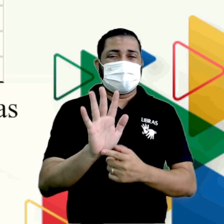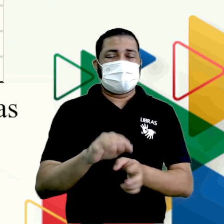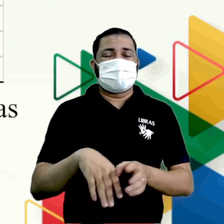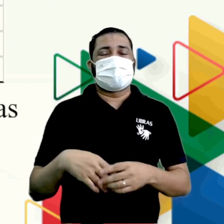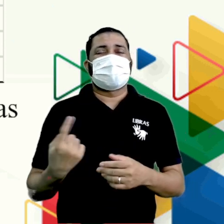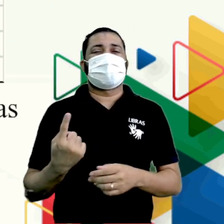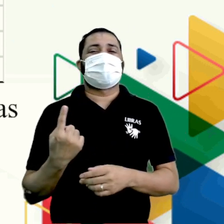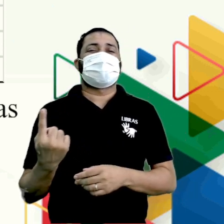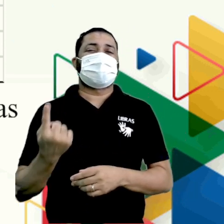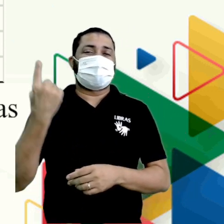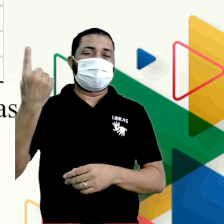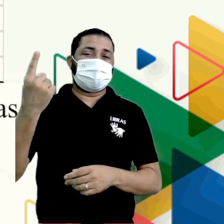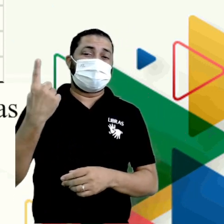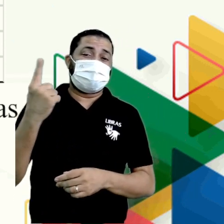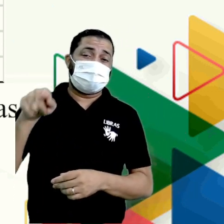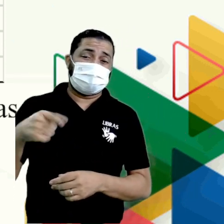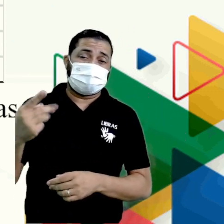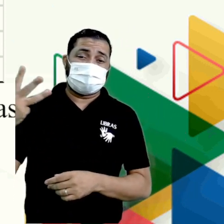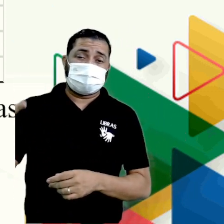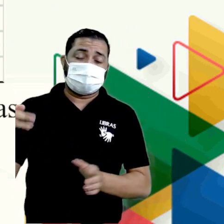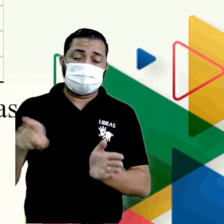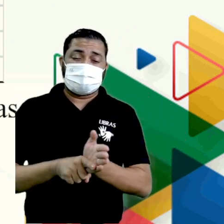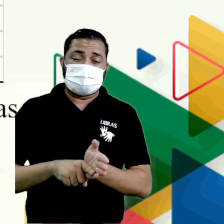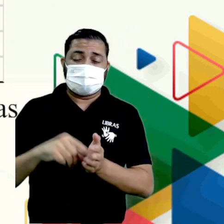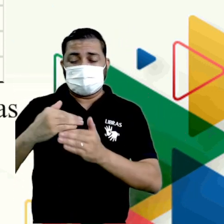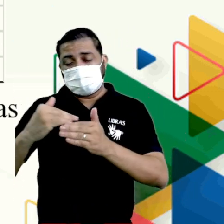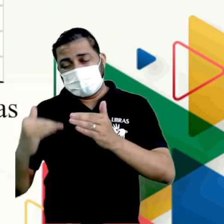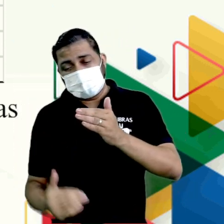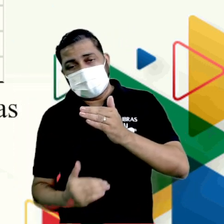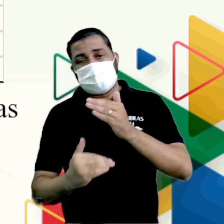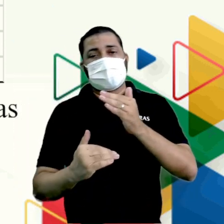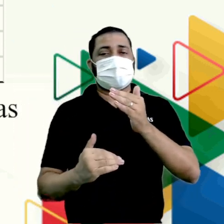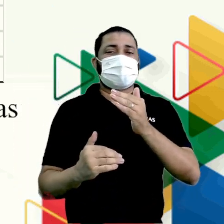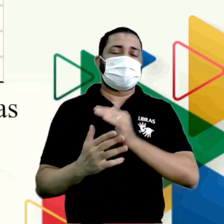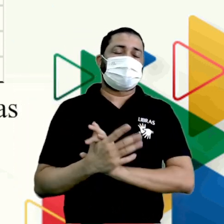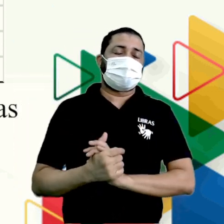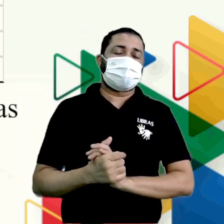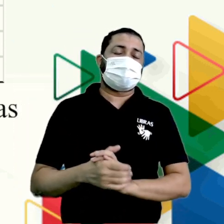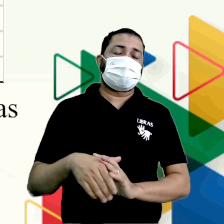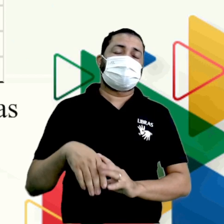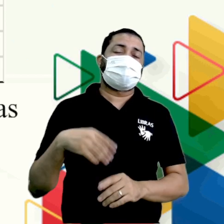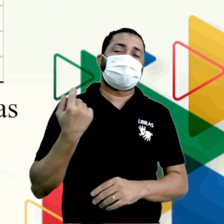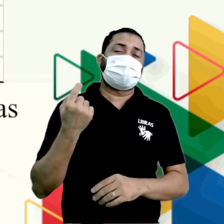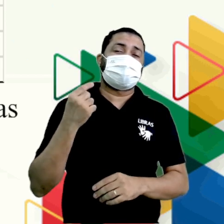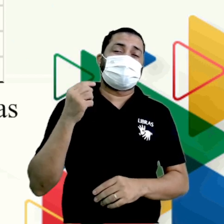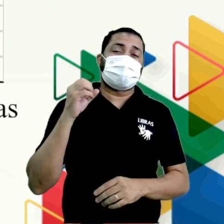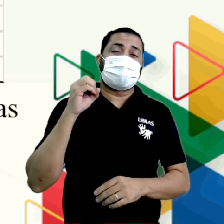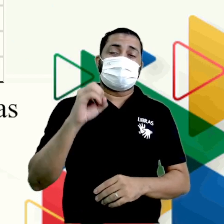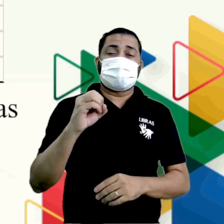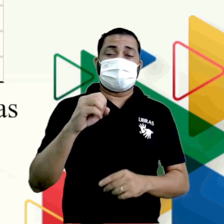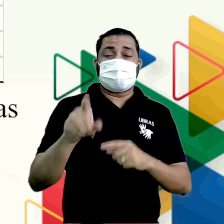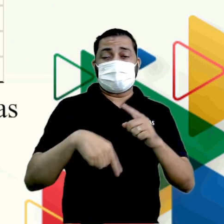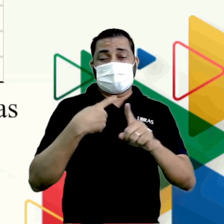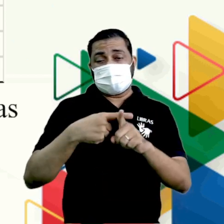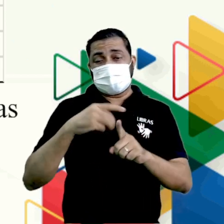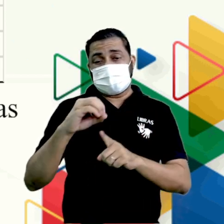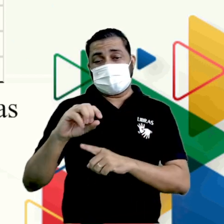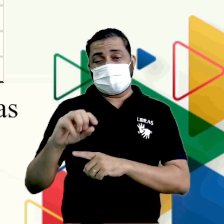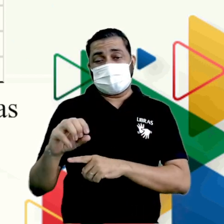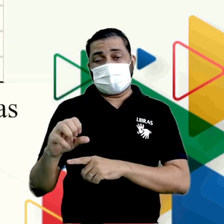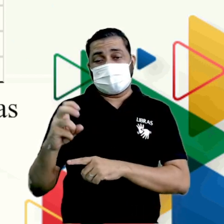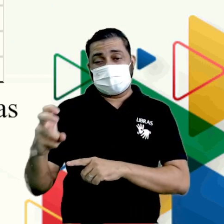maior, 1,23, menos o potencial do menor, que é mais 0,54, né? Então, fica